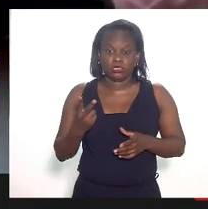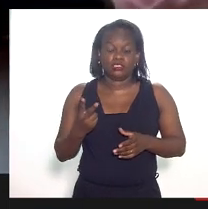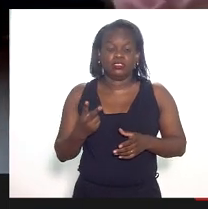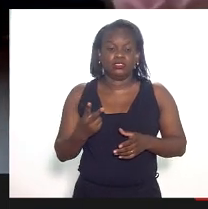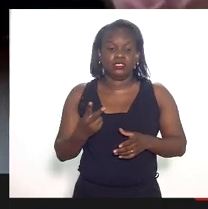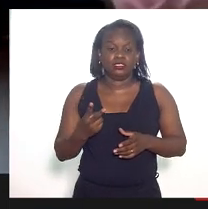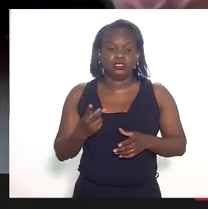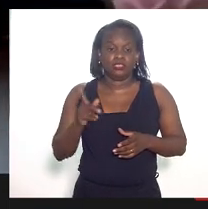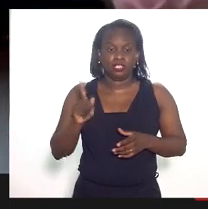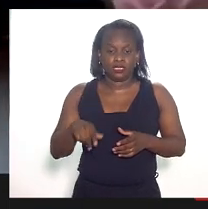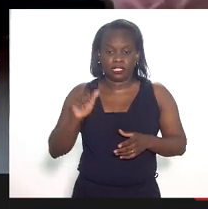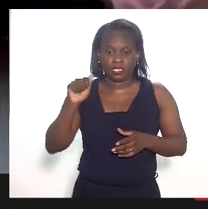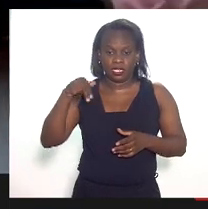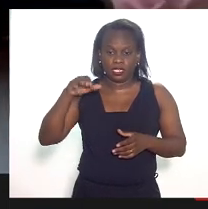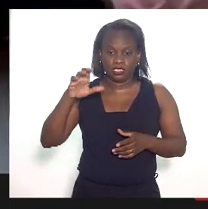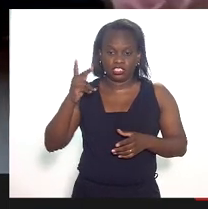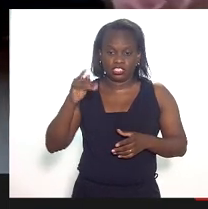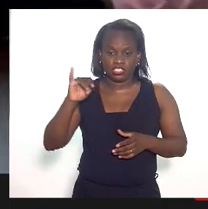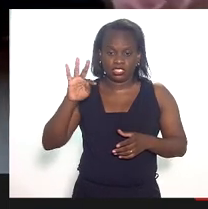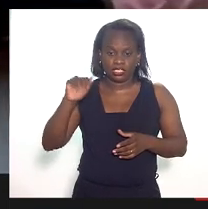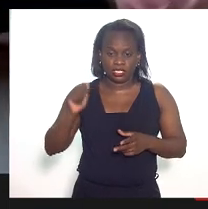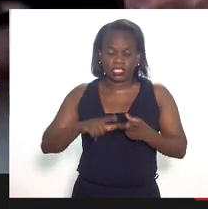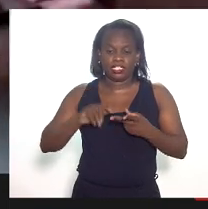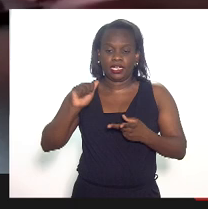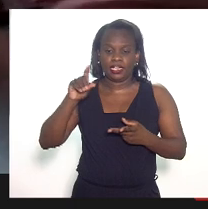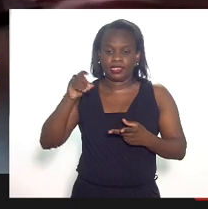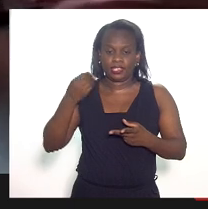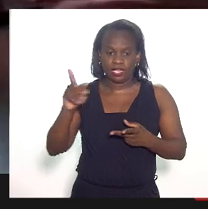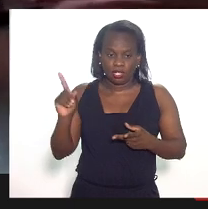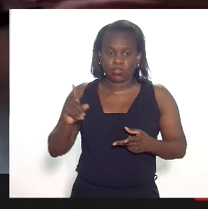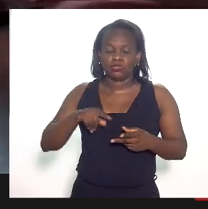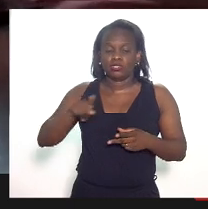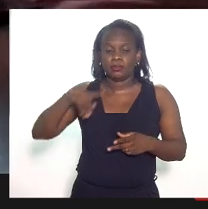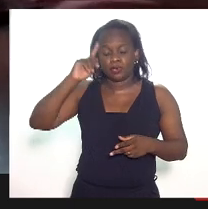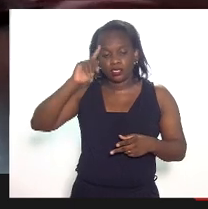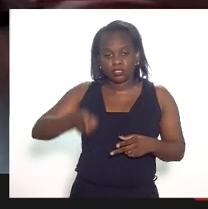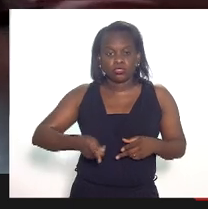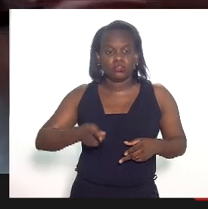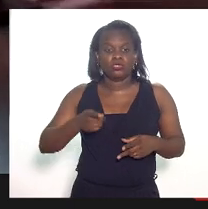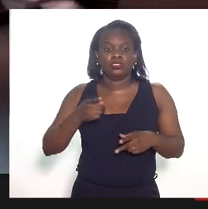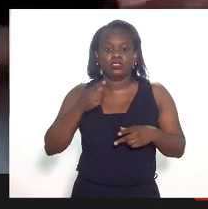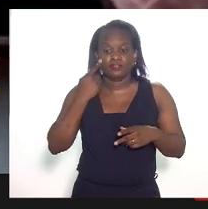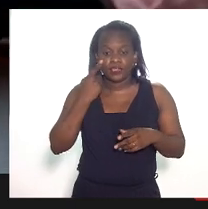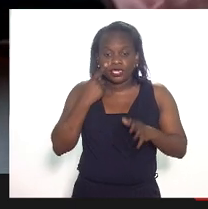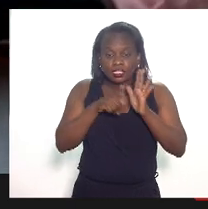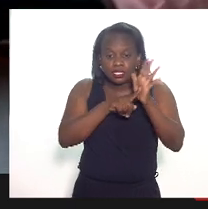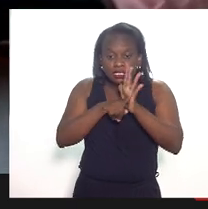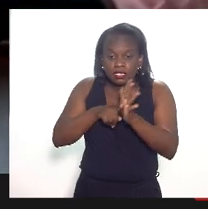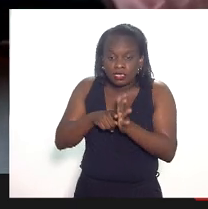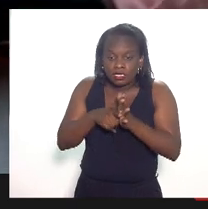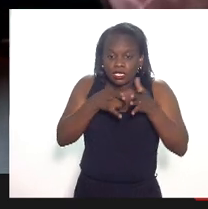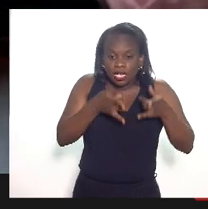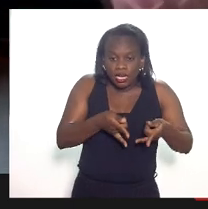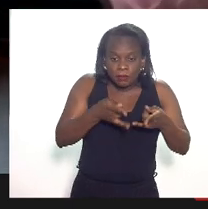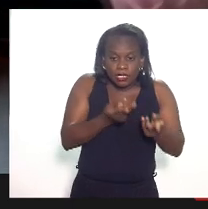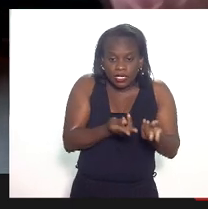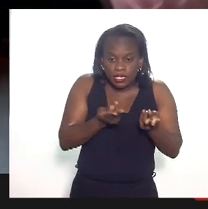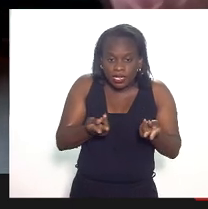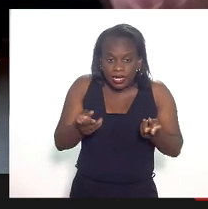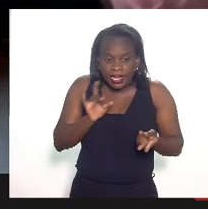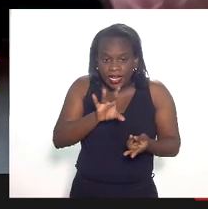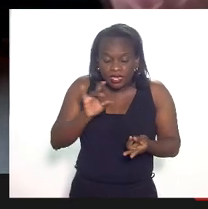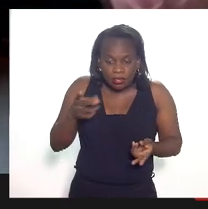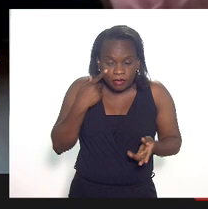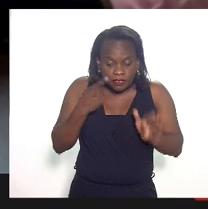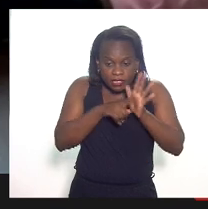dois hospitais nossos, que é o Anchieta e o Adão. Nós mandamos ver leito por leito. Estou colocando isso, vou entregar ao